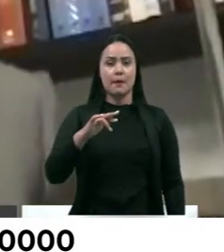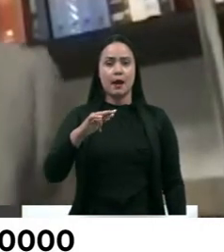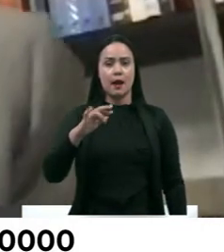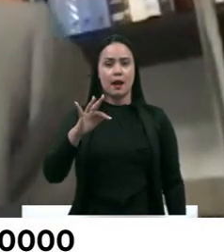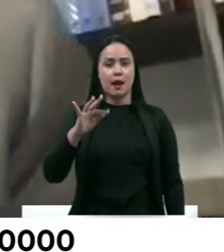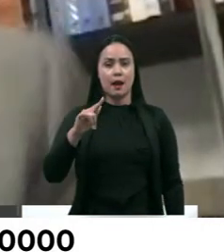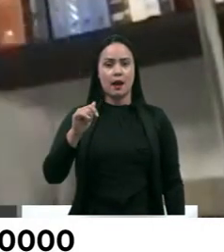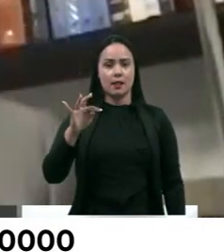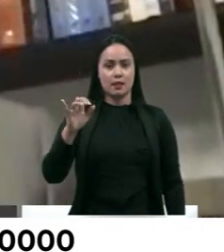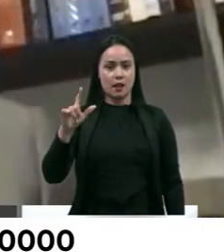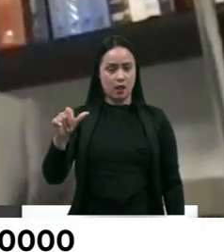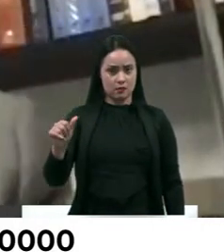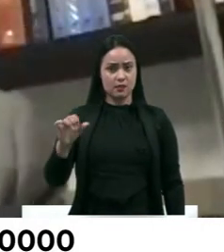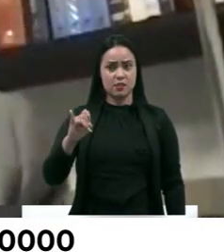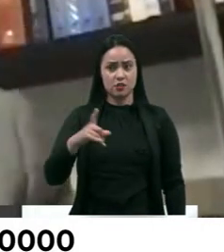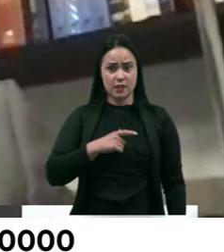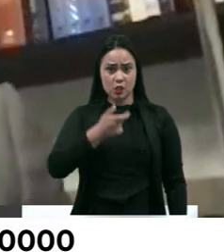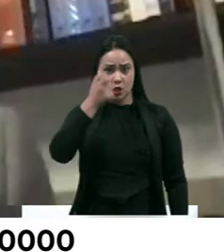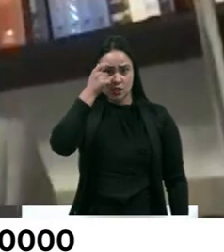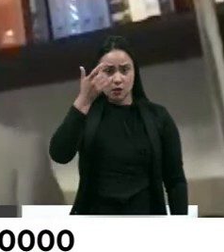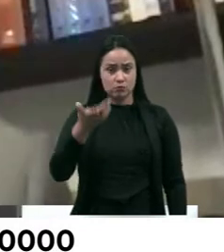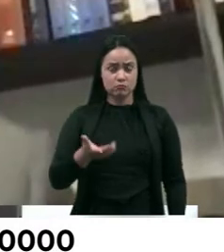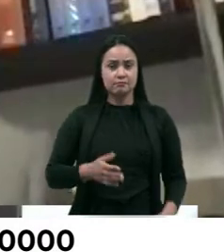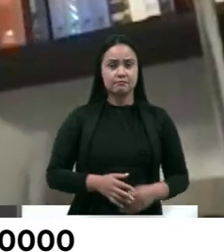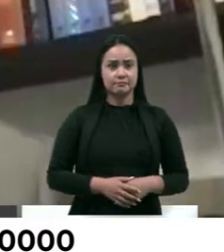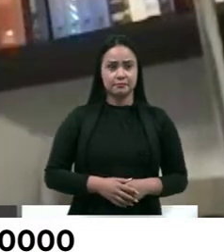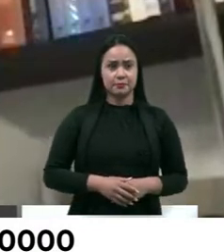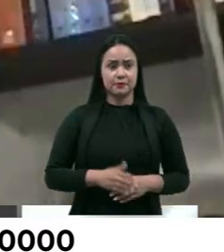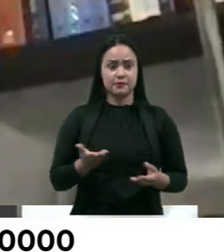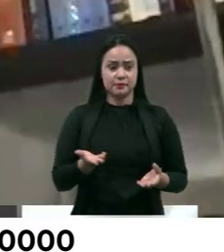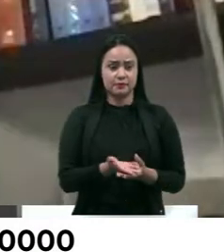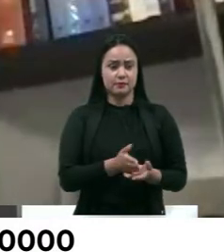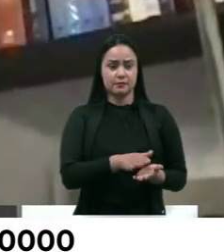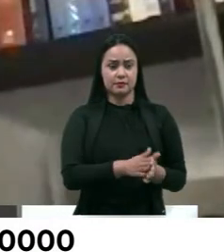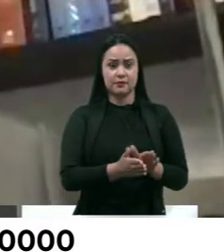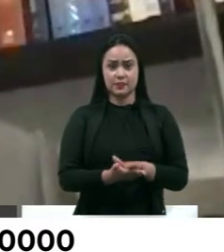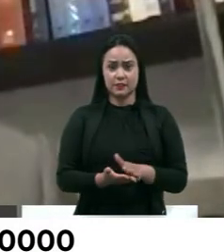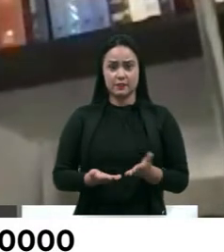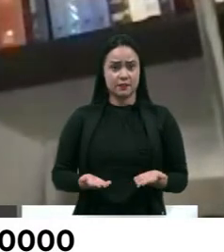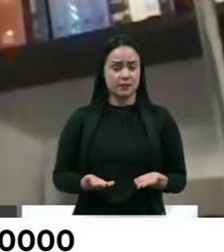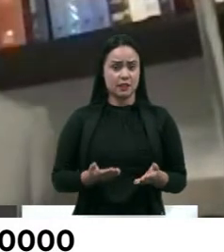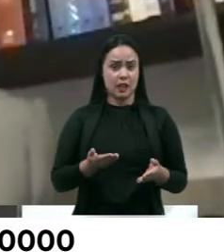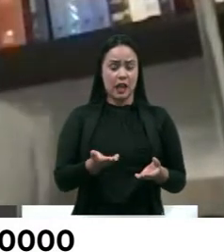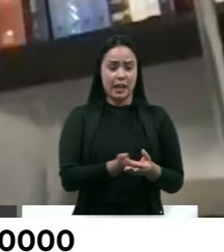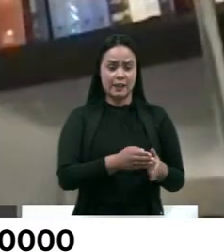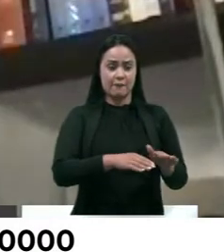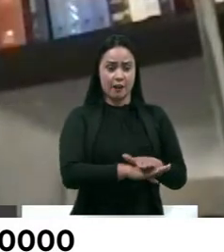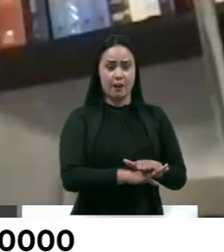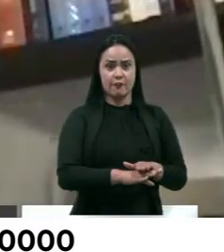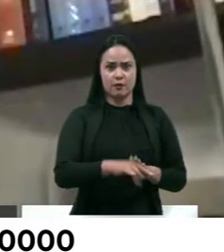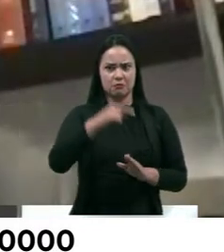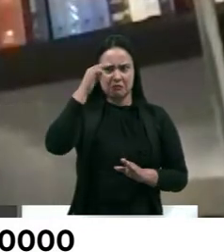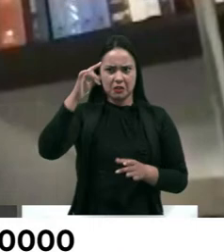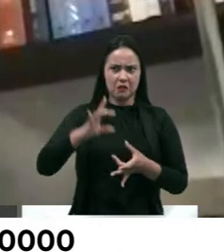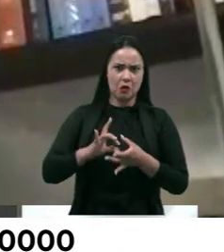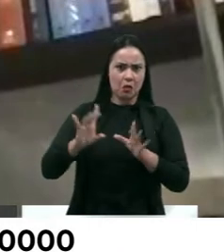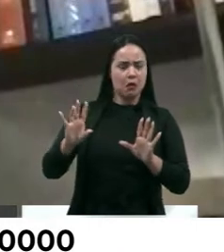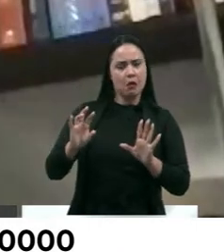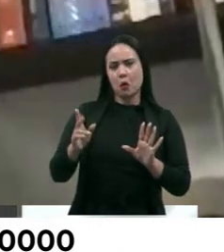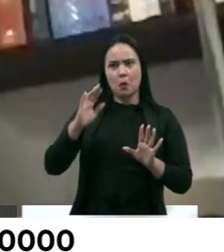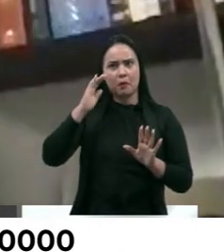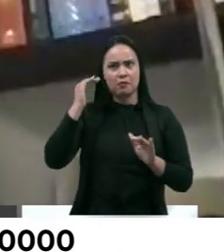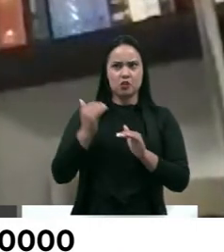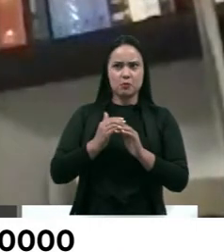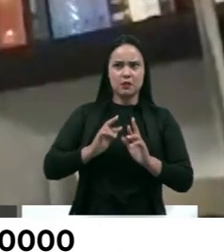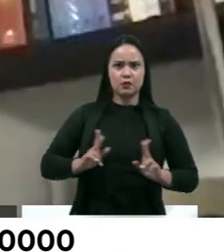porque se ele tivesse essa noção, ele arquivava e mandava soltar, ou na pior hipótese, vamos entender que o entendimento dele